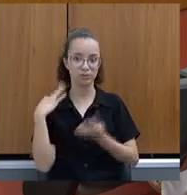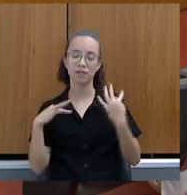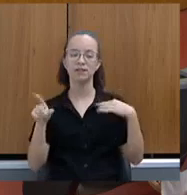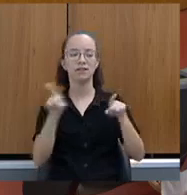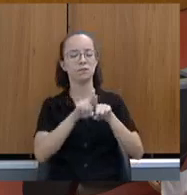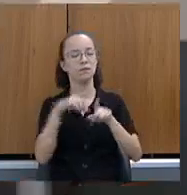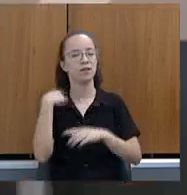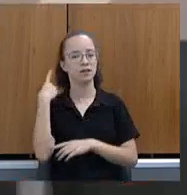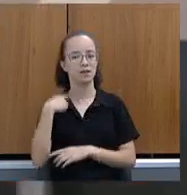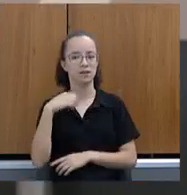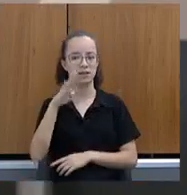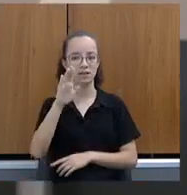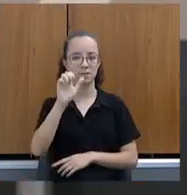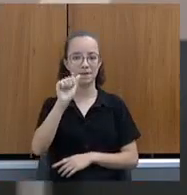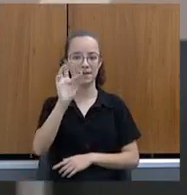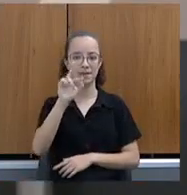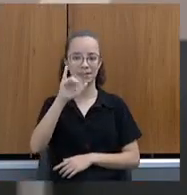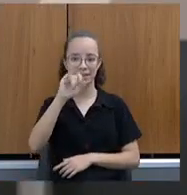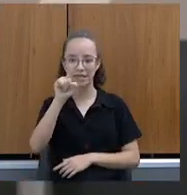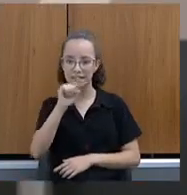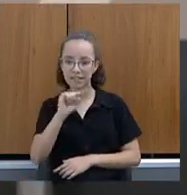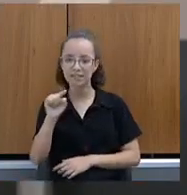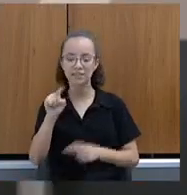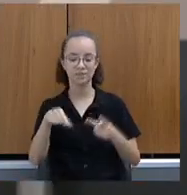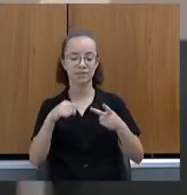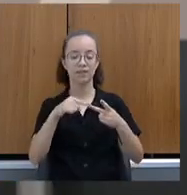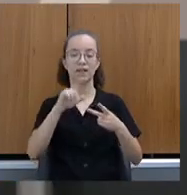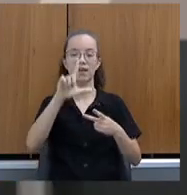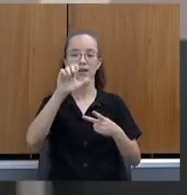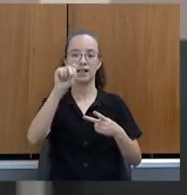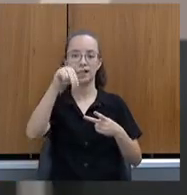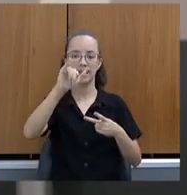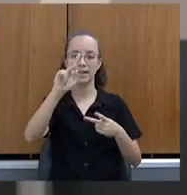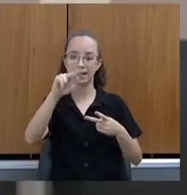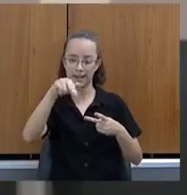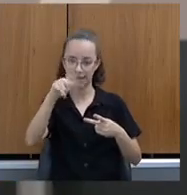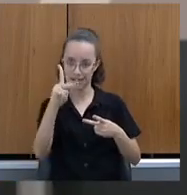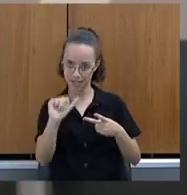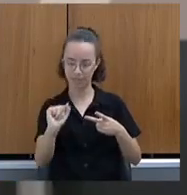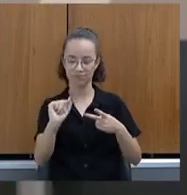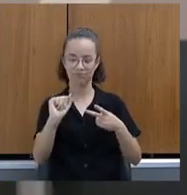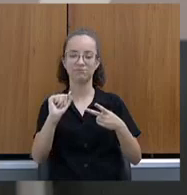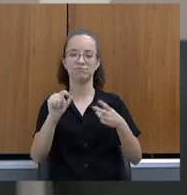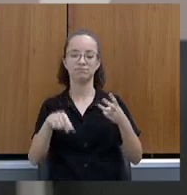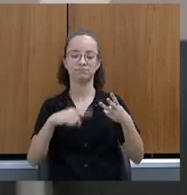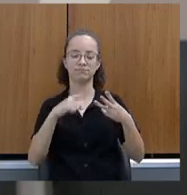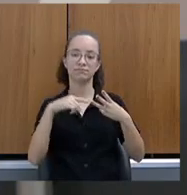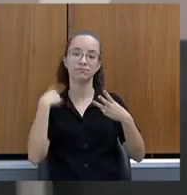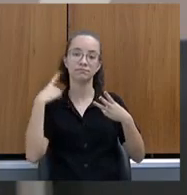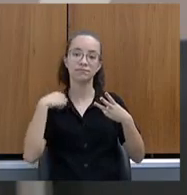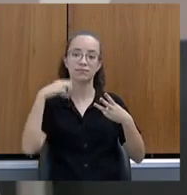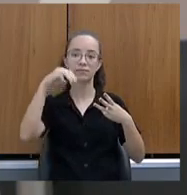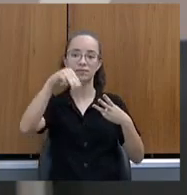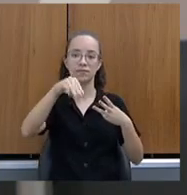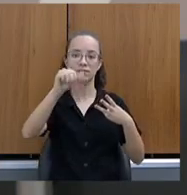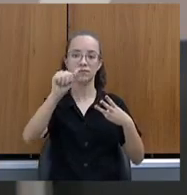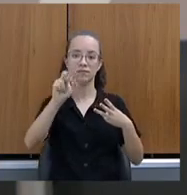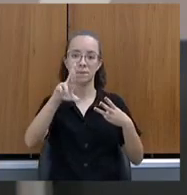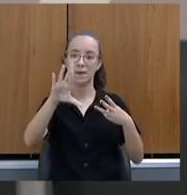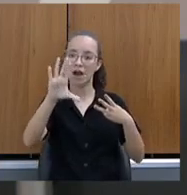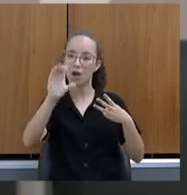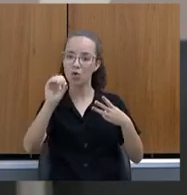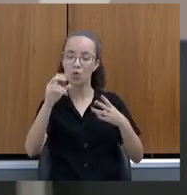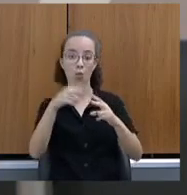presença sempre constante a deputada Leninha Muito obrigado ao Deputado Mauro Tramonte que está online